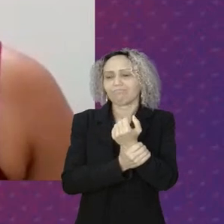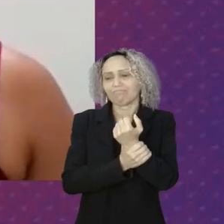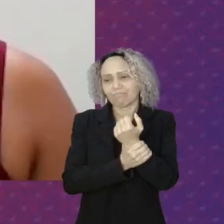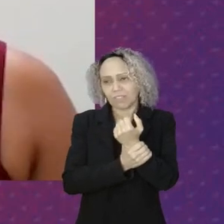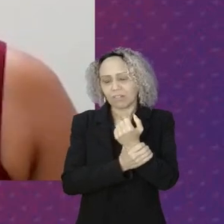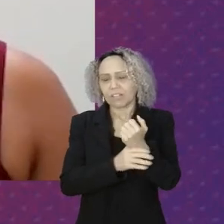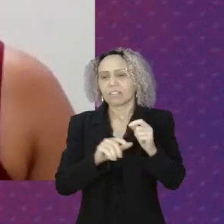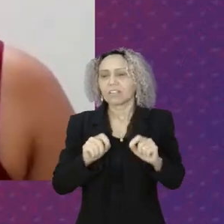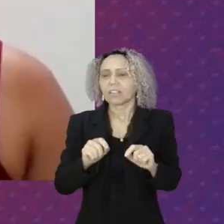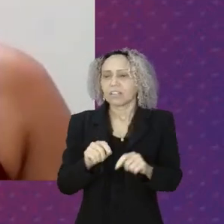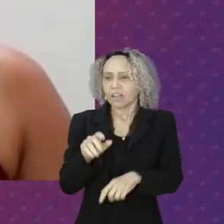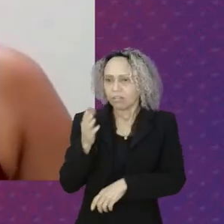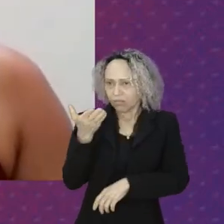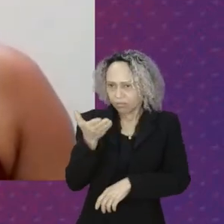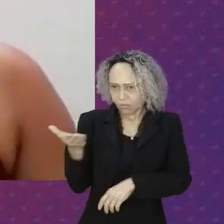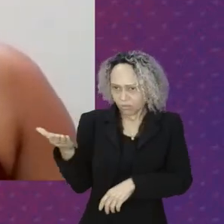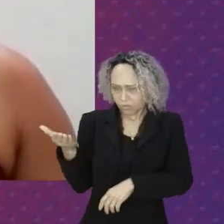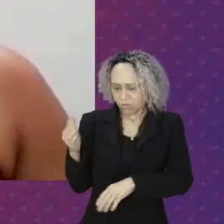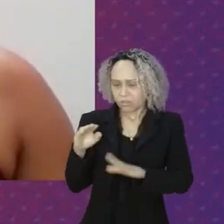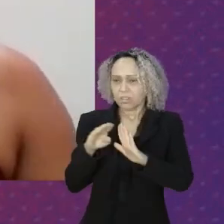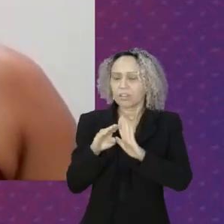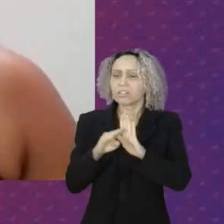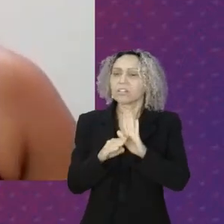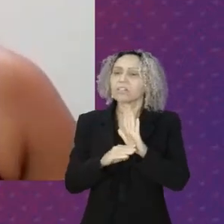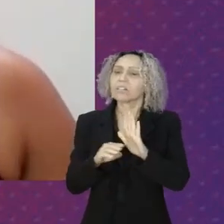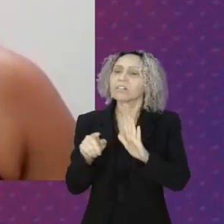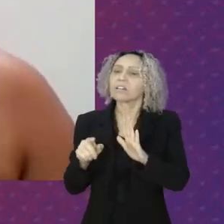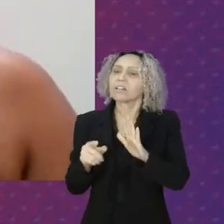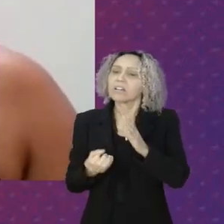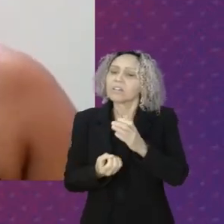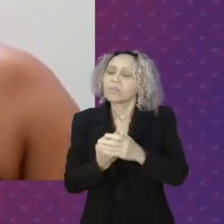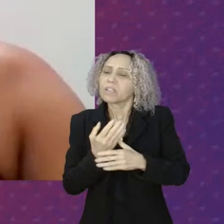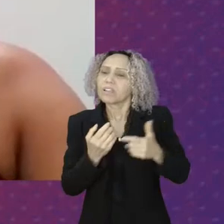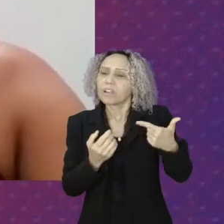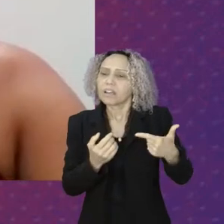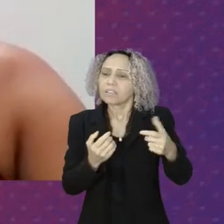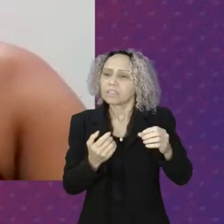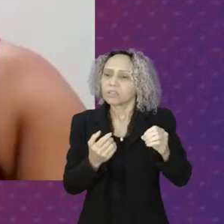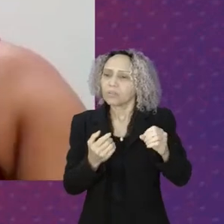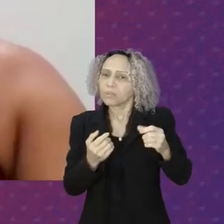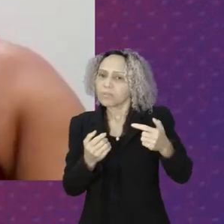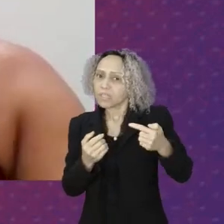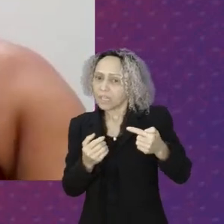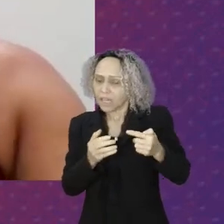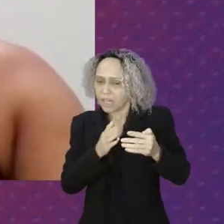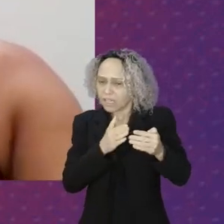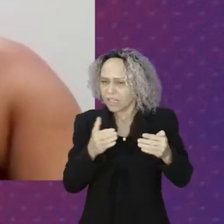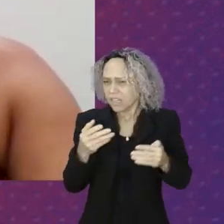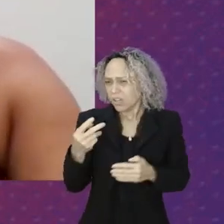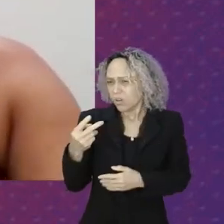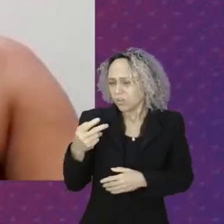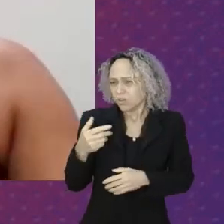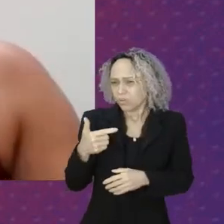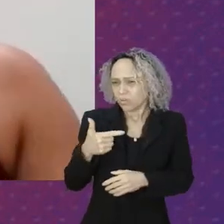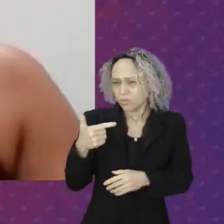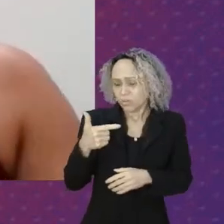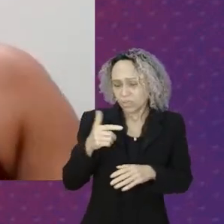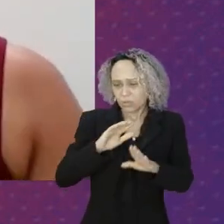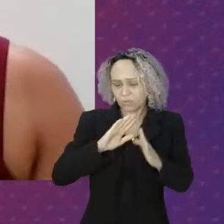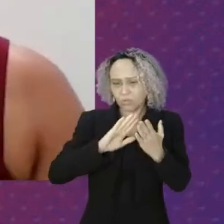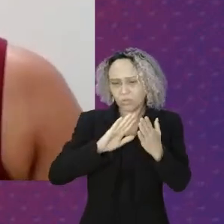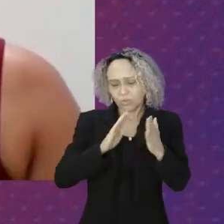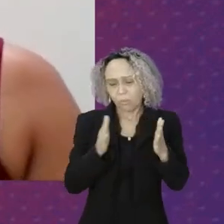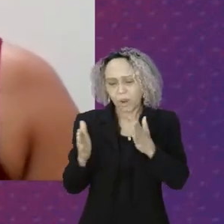Programa Nacional de Segurança Pública com Cidadania, ele surge em 2007, já no segundo governo Lula, na época